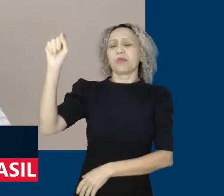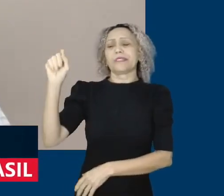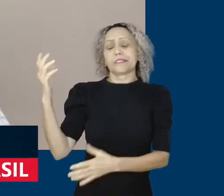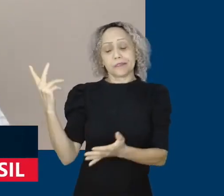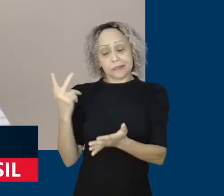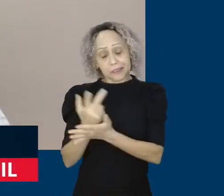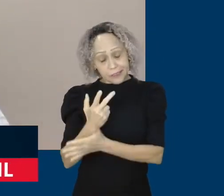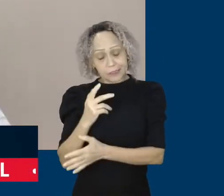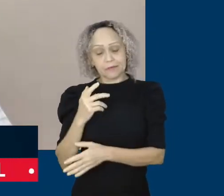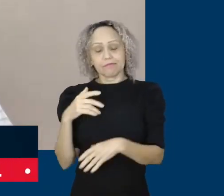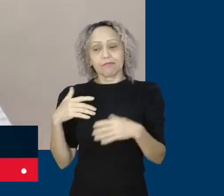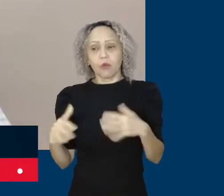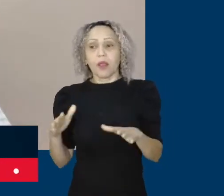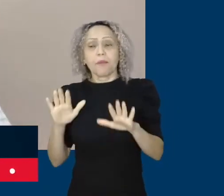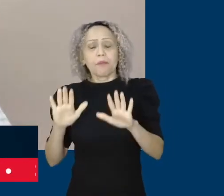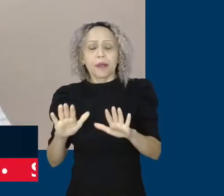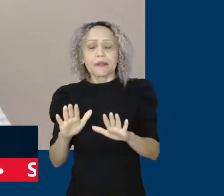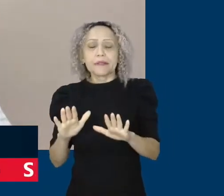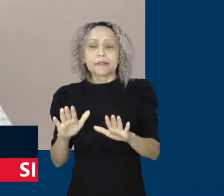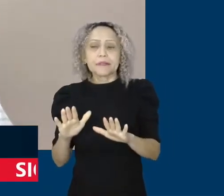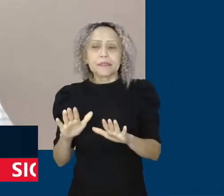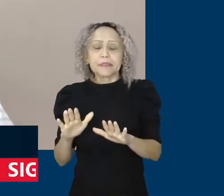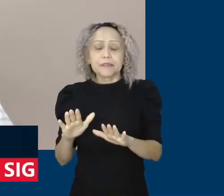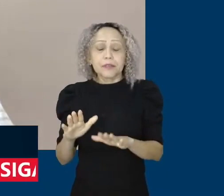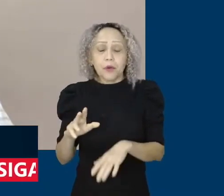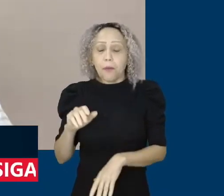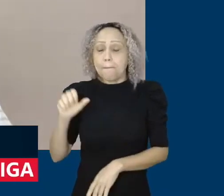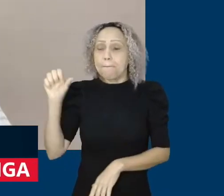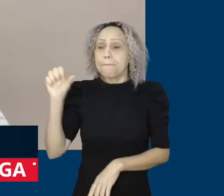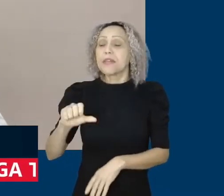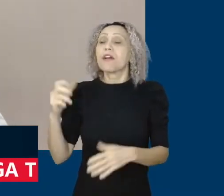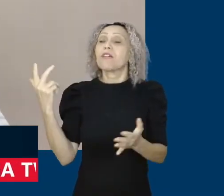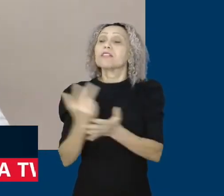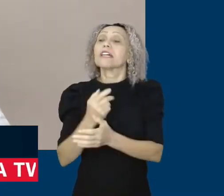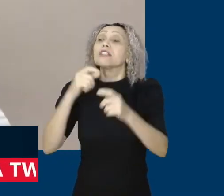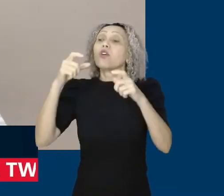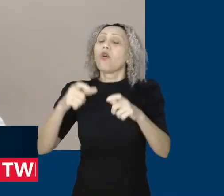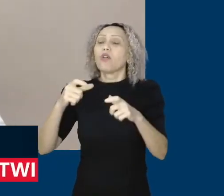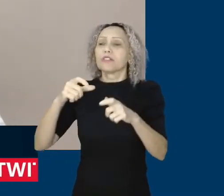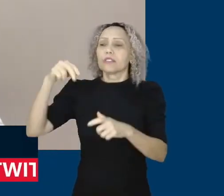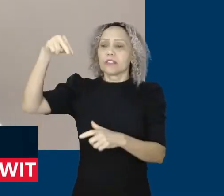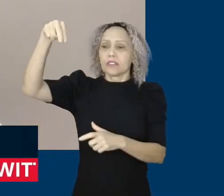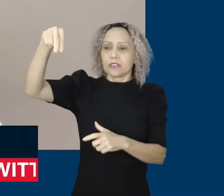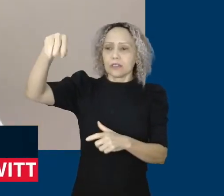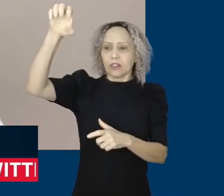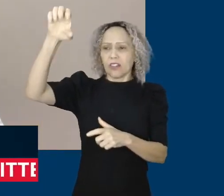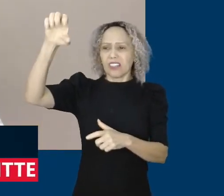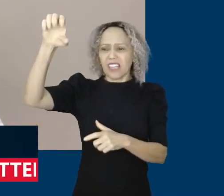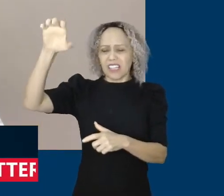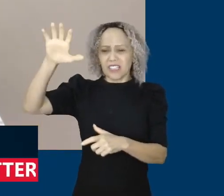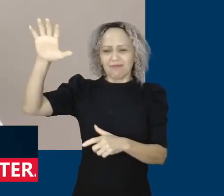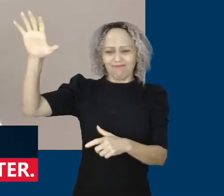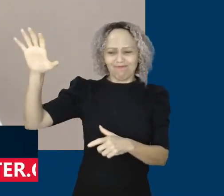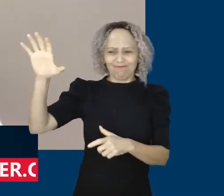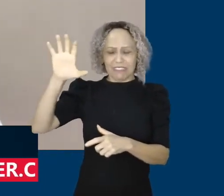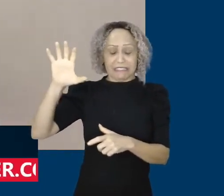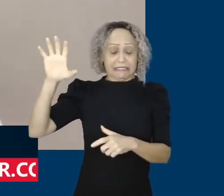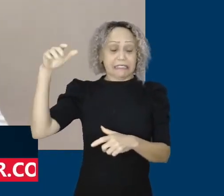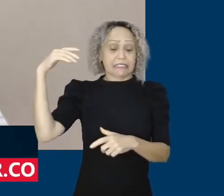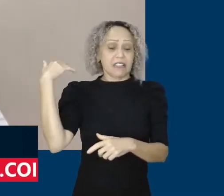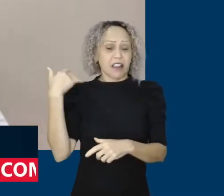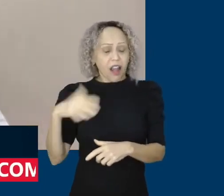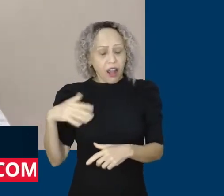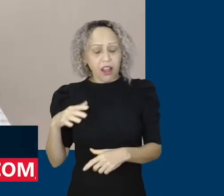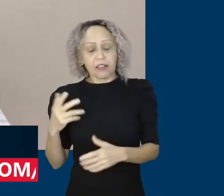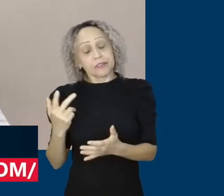fenômeno é mais perceptível no Nordeste brasileiro, no semiárido, nas áreas de Caatinga, mas não é só restrito